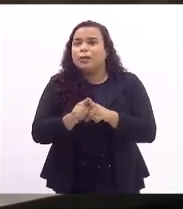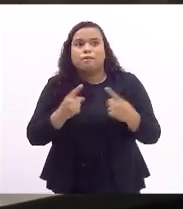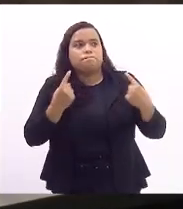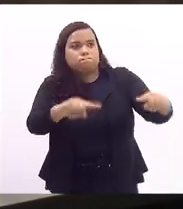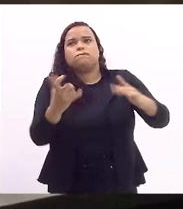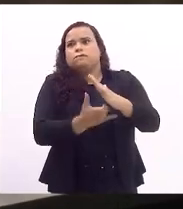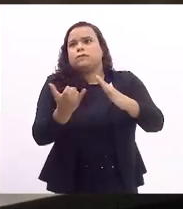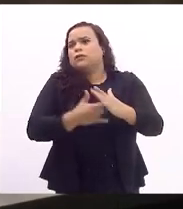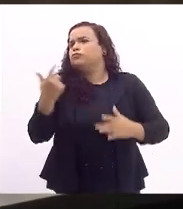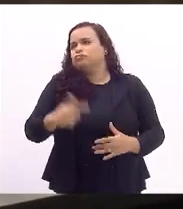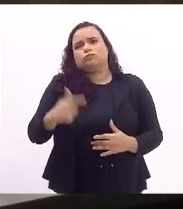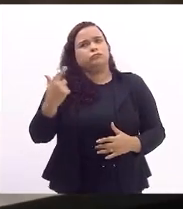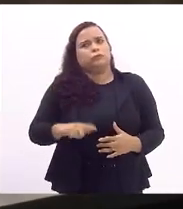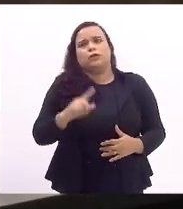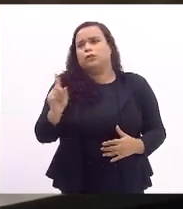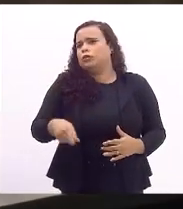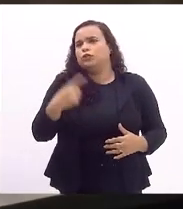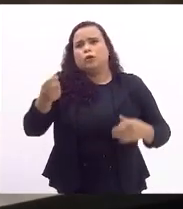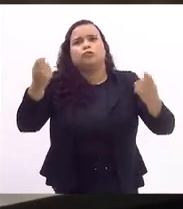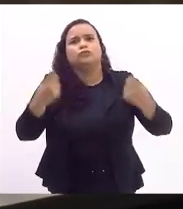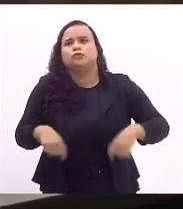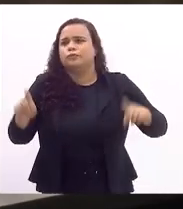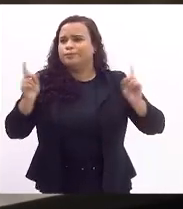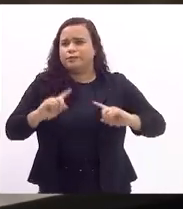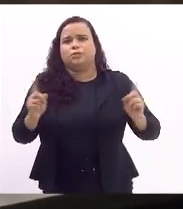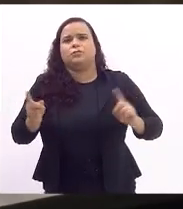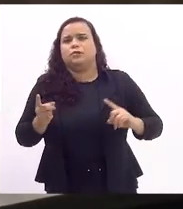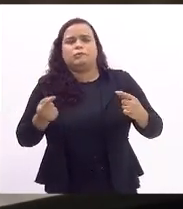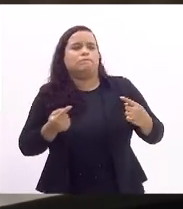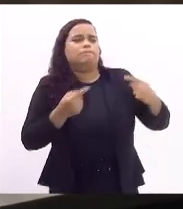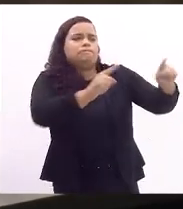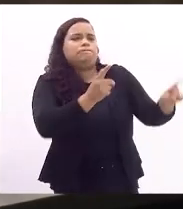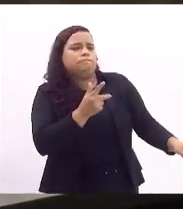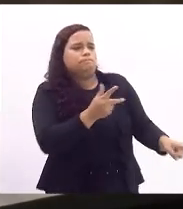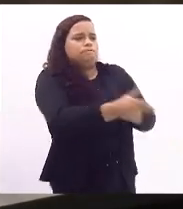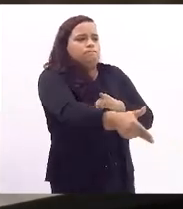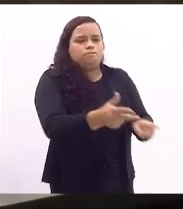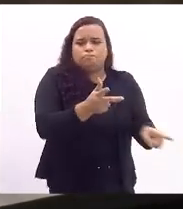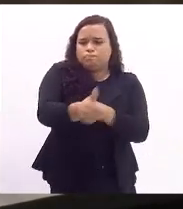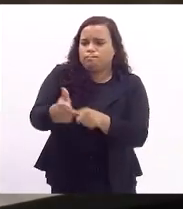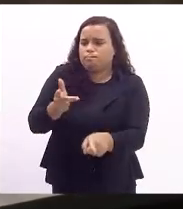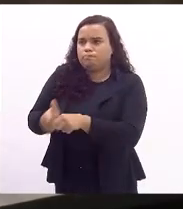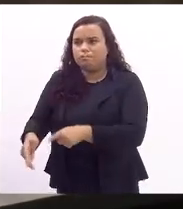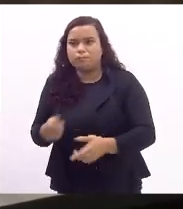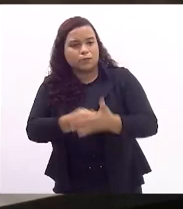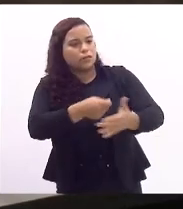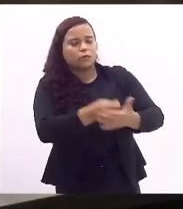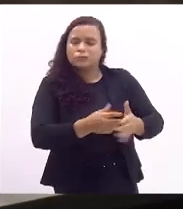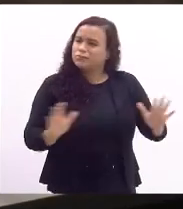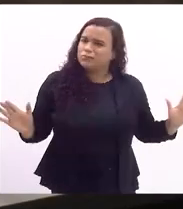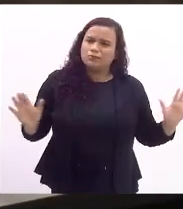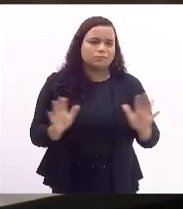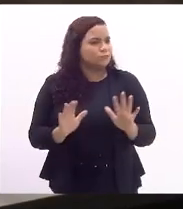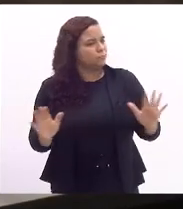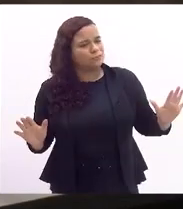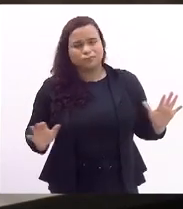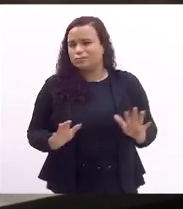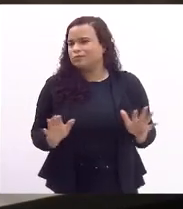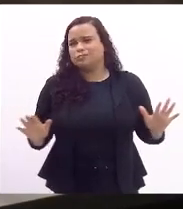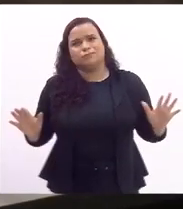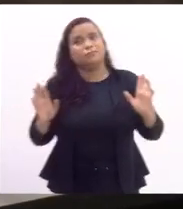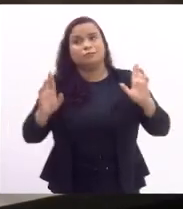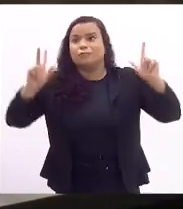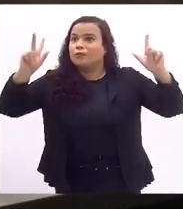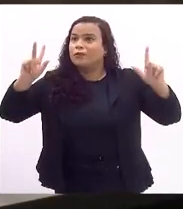As instituições não precisamos aqui derrotar enfrentar a pelo